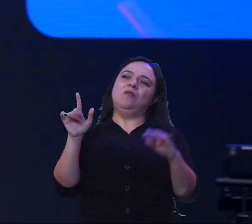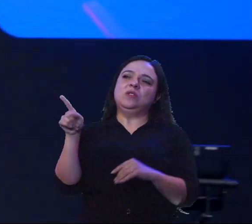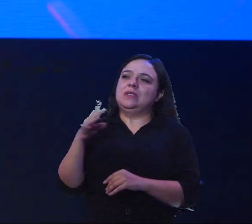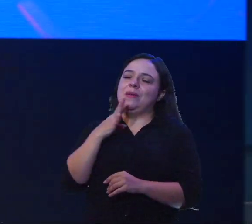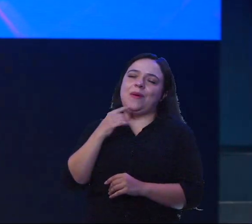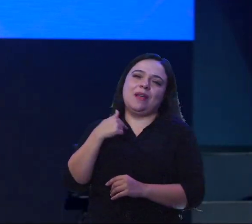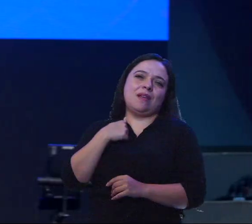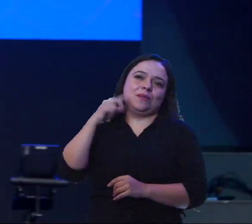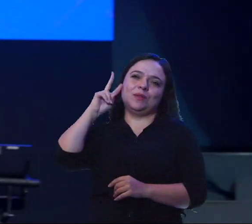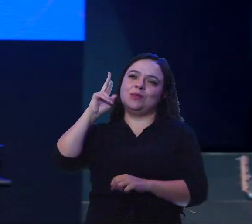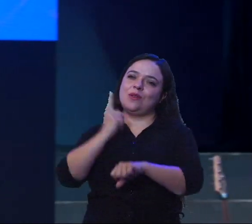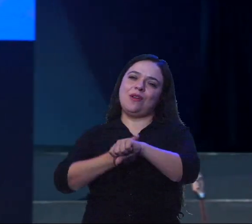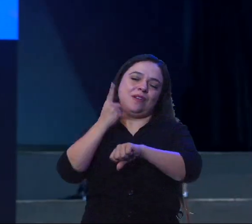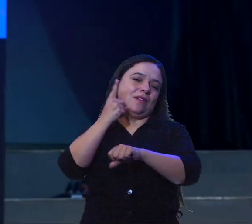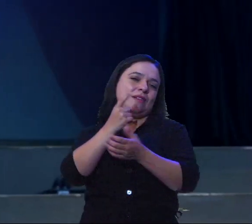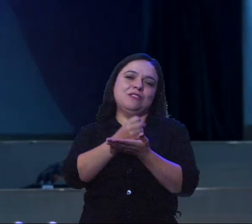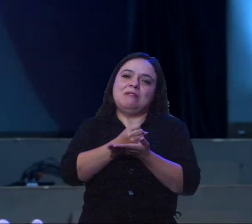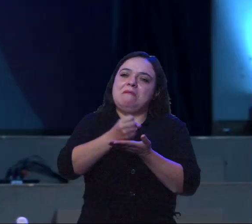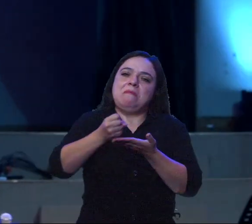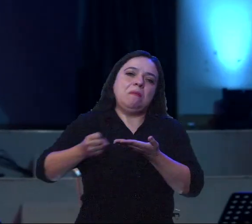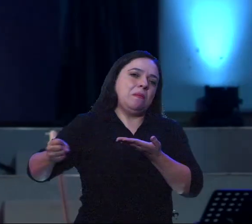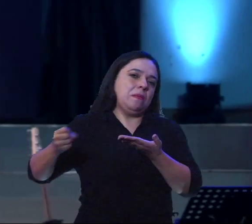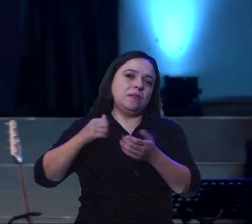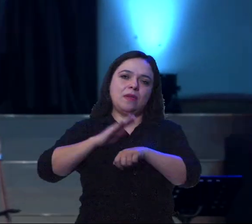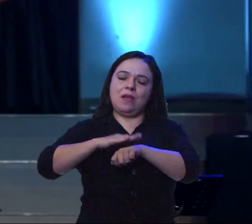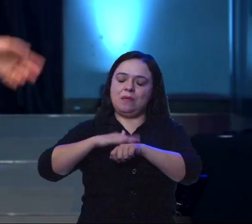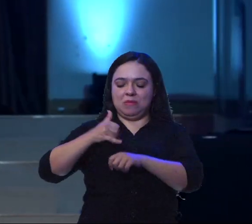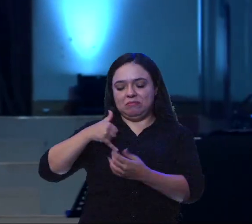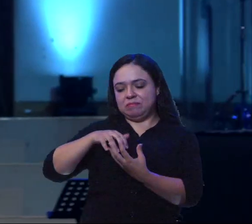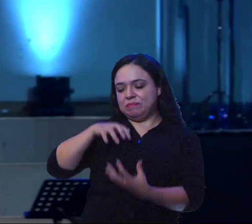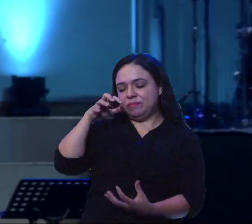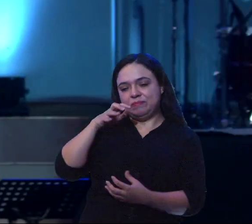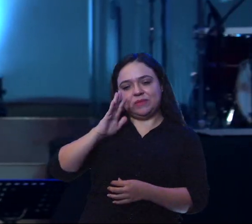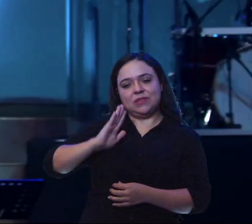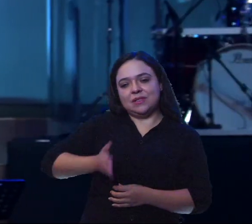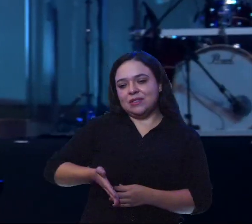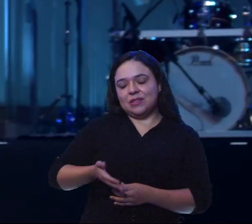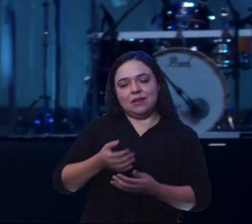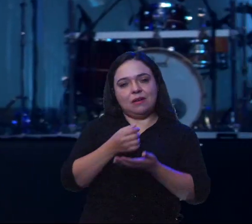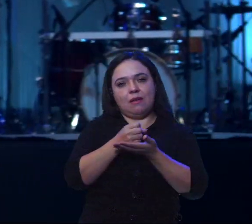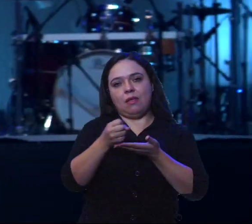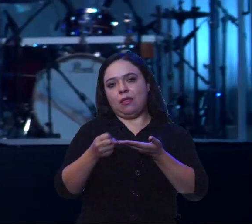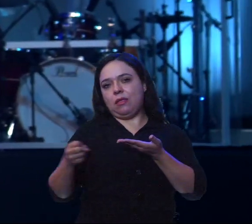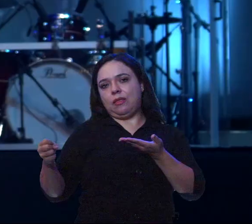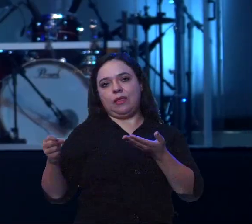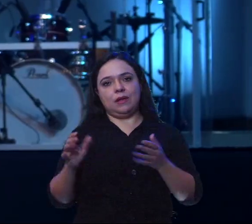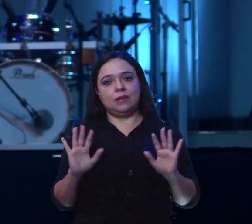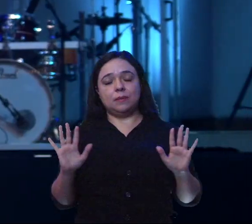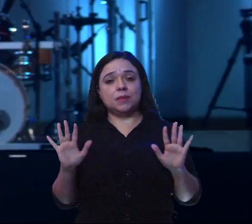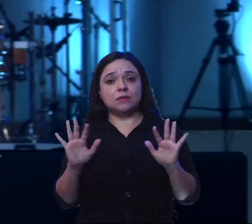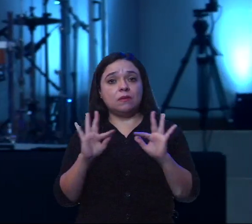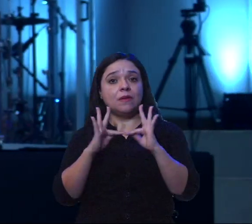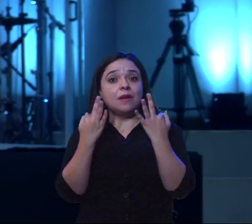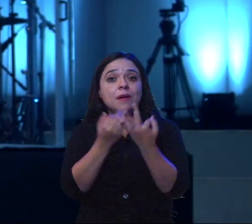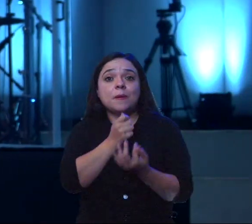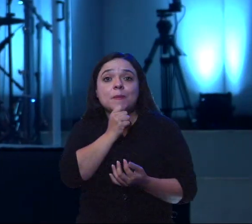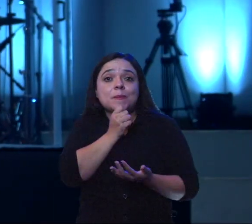história, o tempo já passou, a idade já está avançada, mas a família não começou